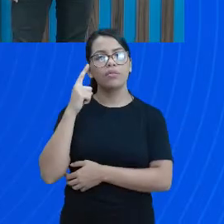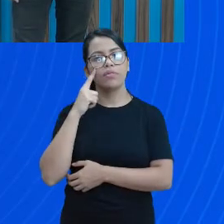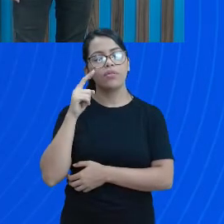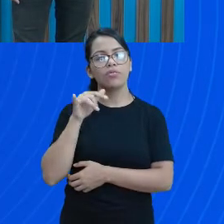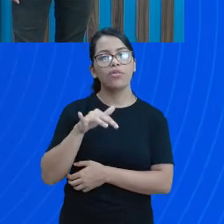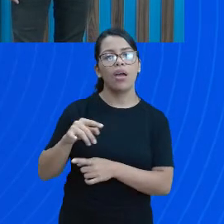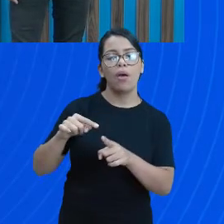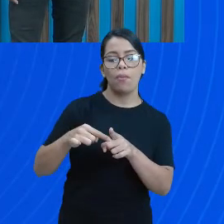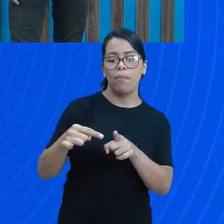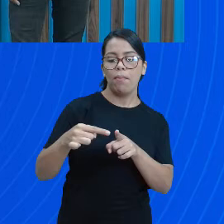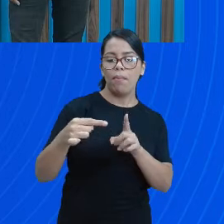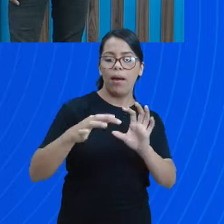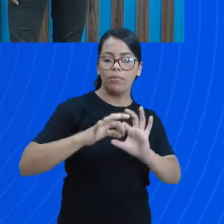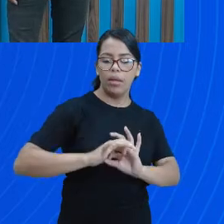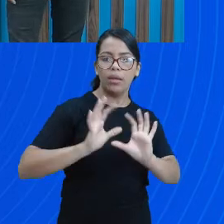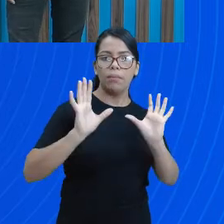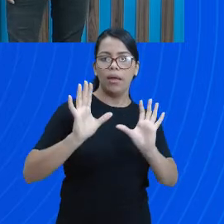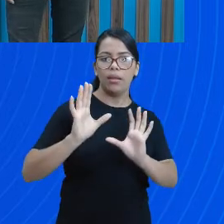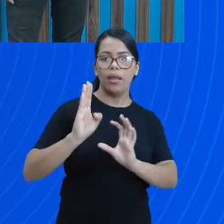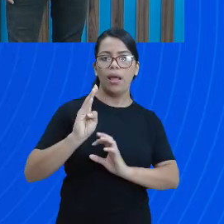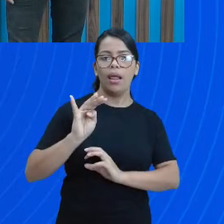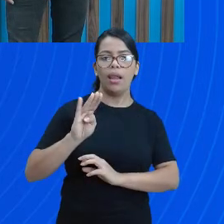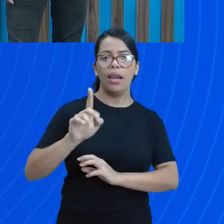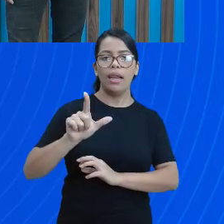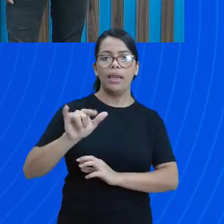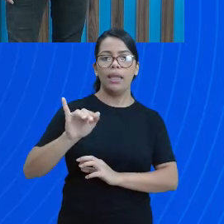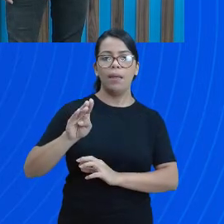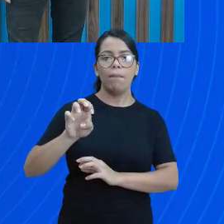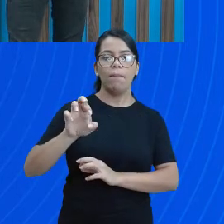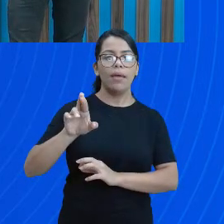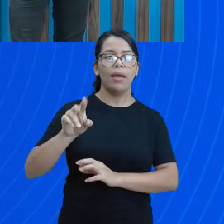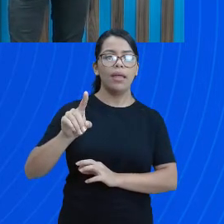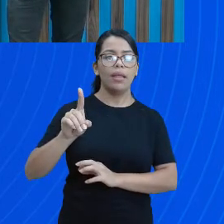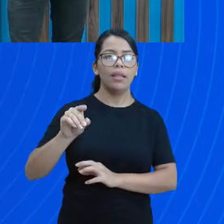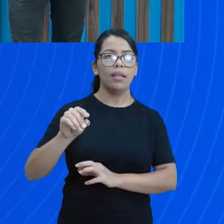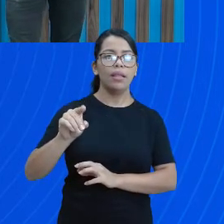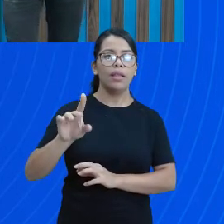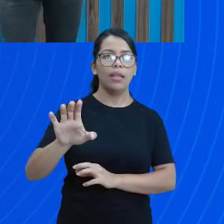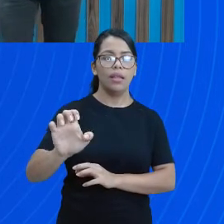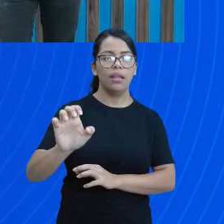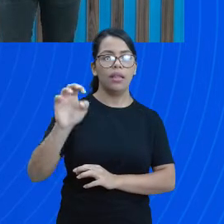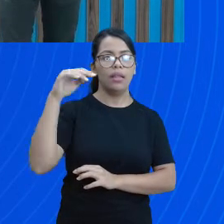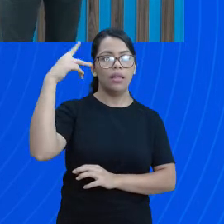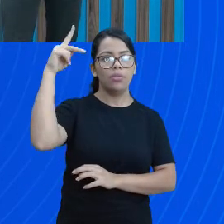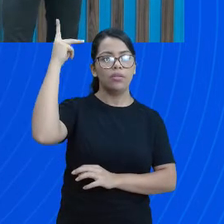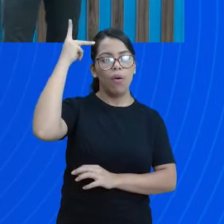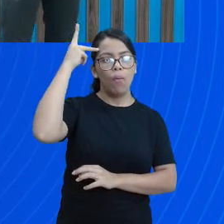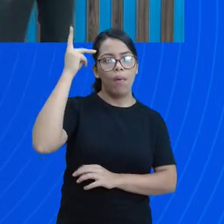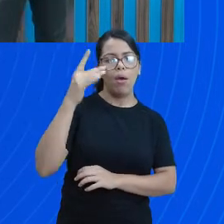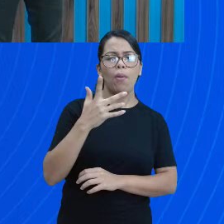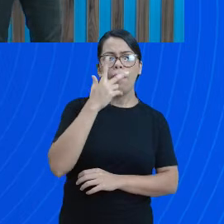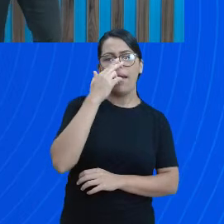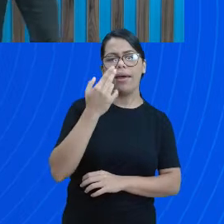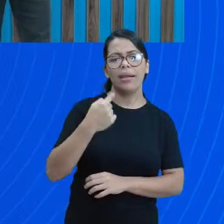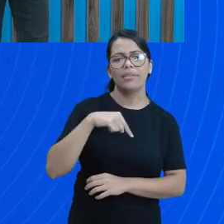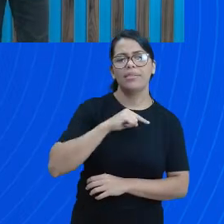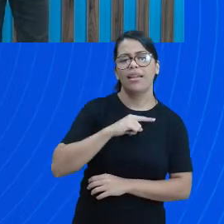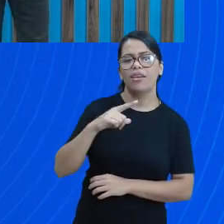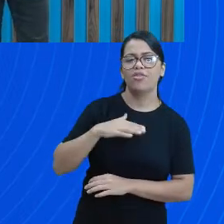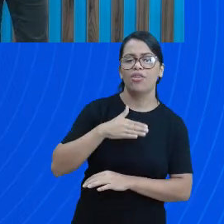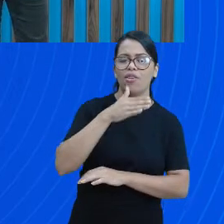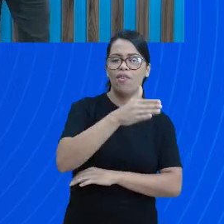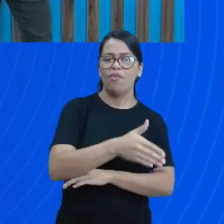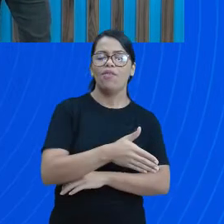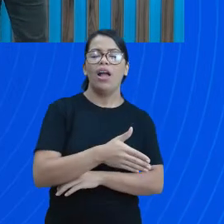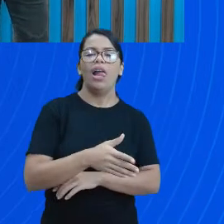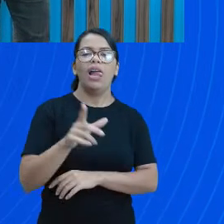da Liberdade, Olha aí. tá? Lá no São Paulo, veja, você parece que está no Japão, né? Meu amigo Tiago de Matemática deve ter ido